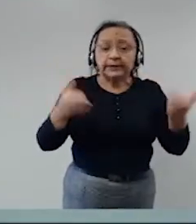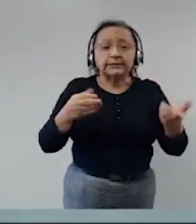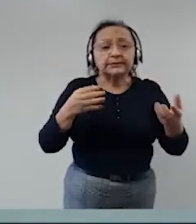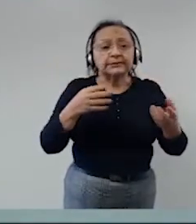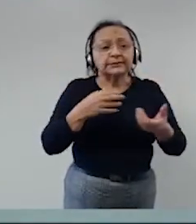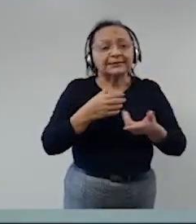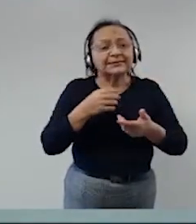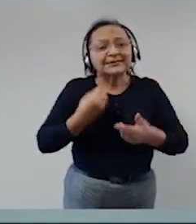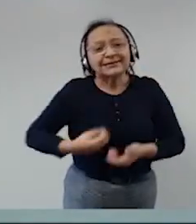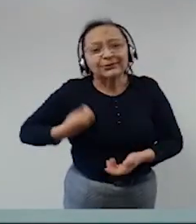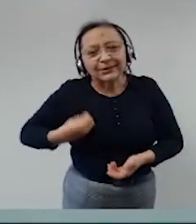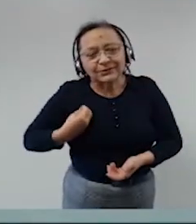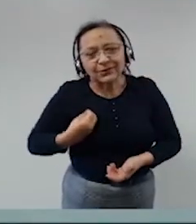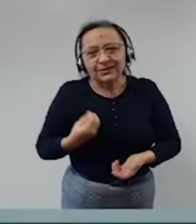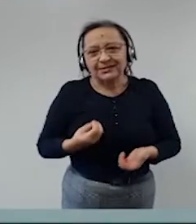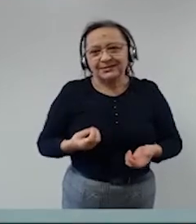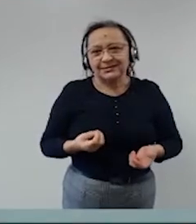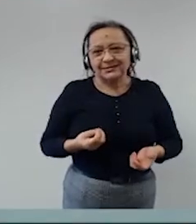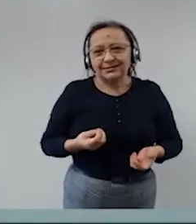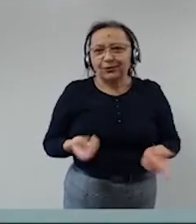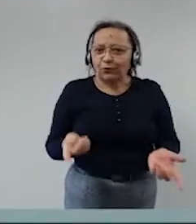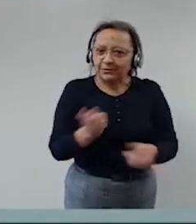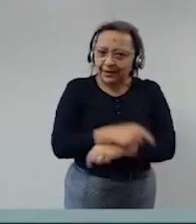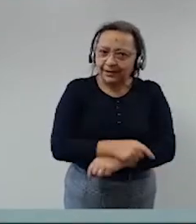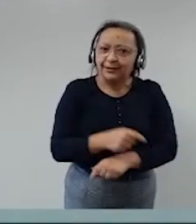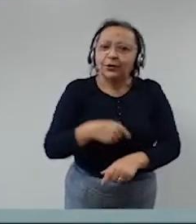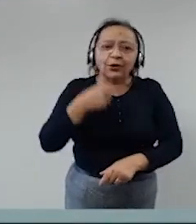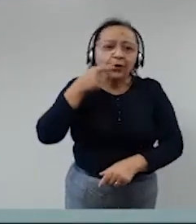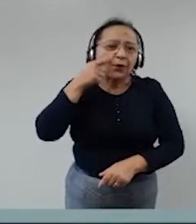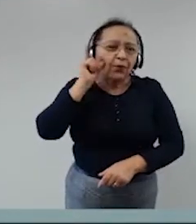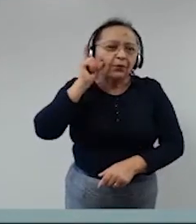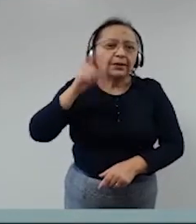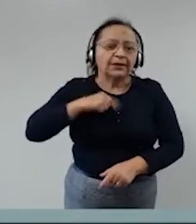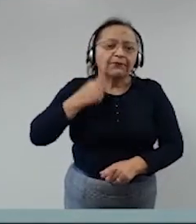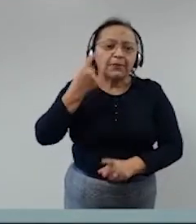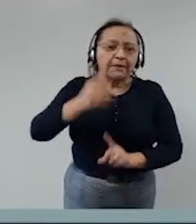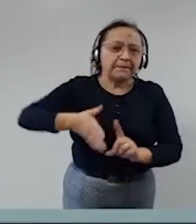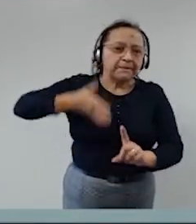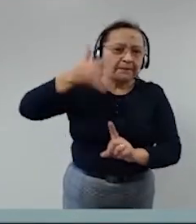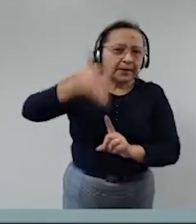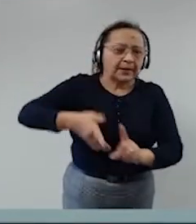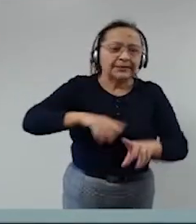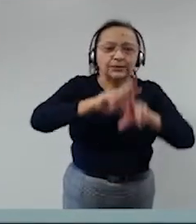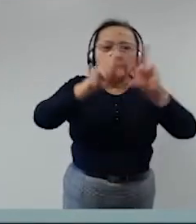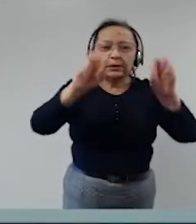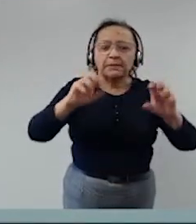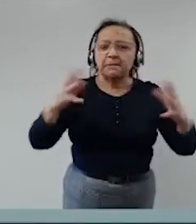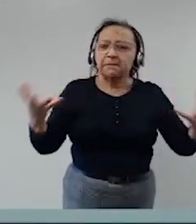ondas neoliberais. E ontem nós tivemos uma palestra glamurosa do